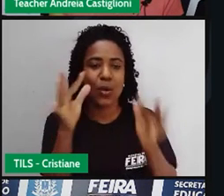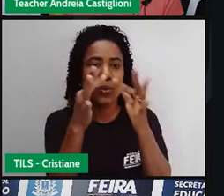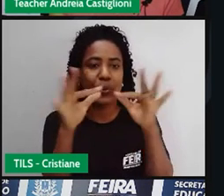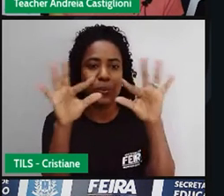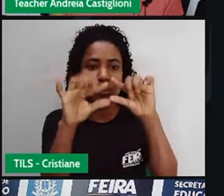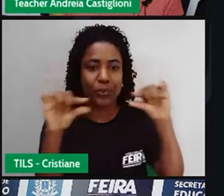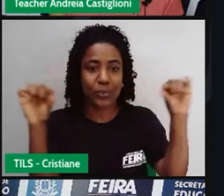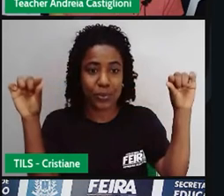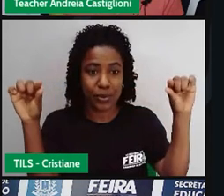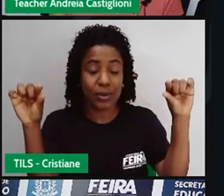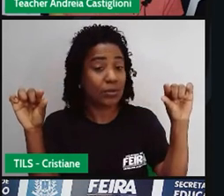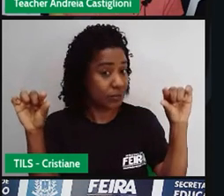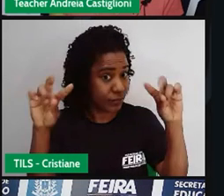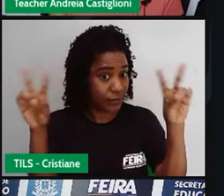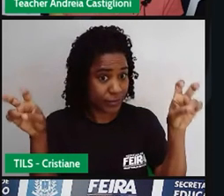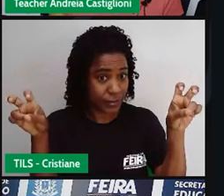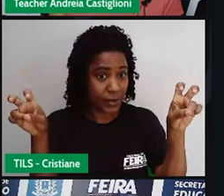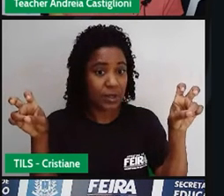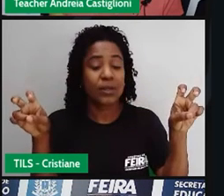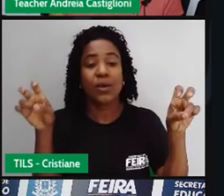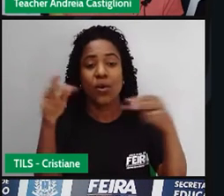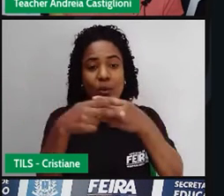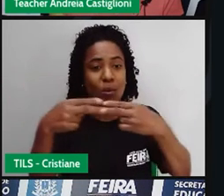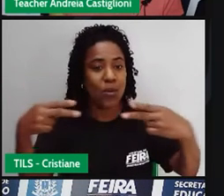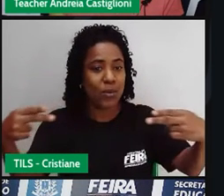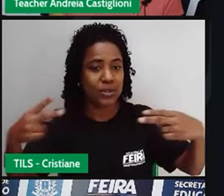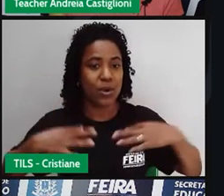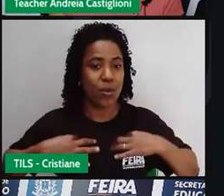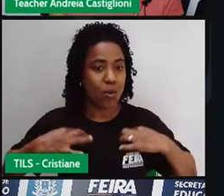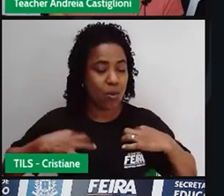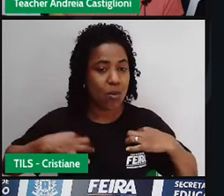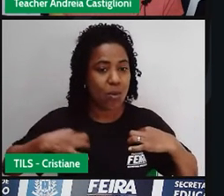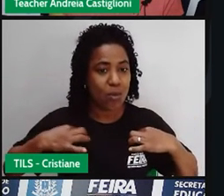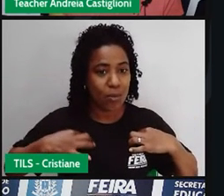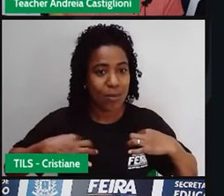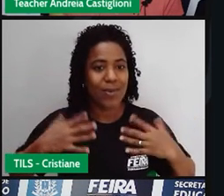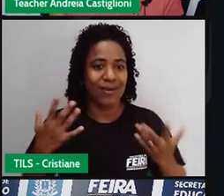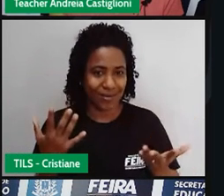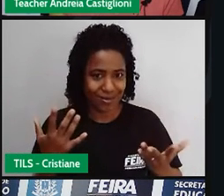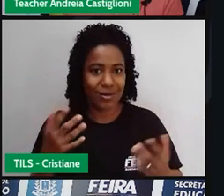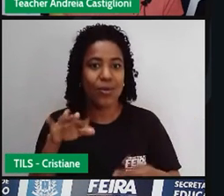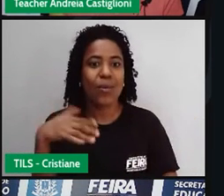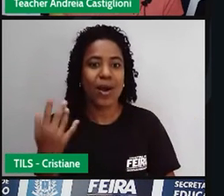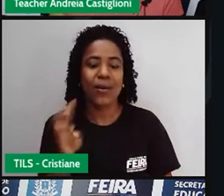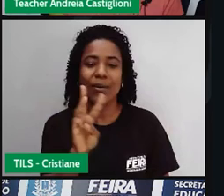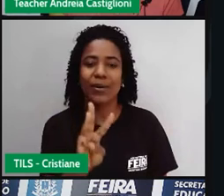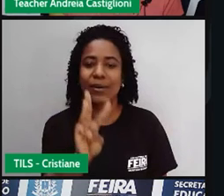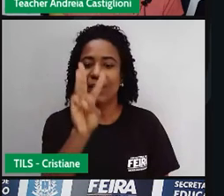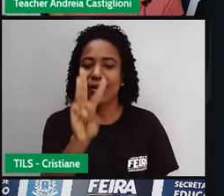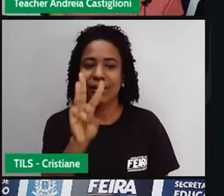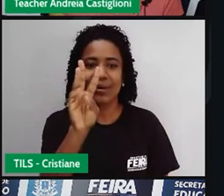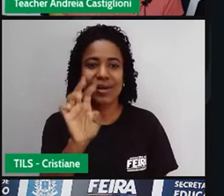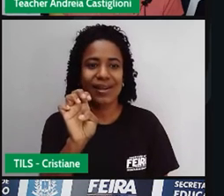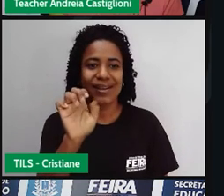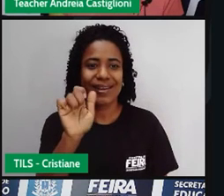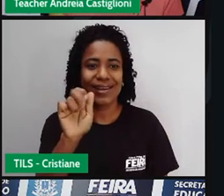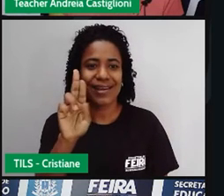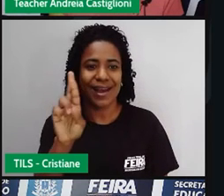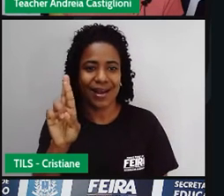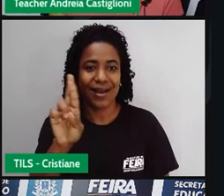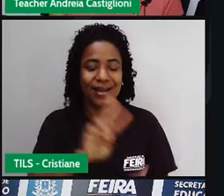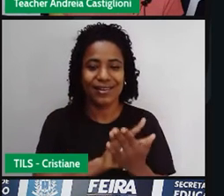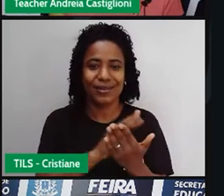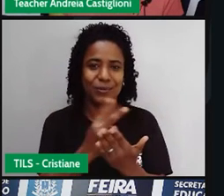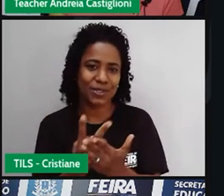respeito de peças e acessórios que nós utilizamos é o verbo Por que significa vestir-se